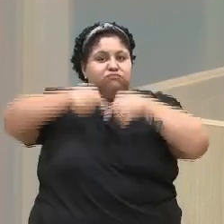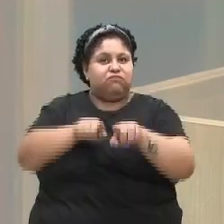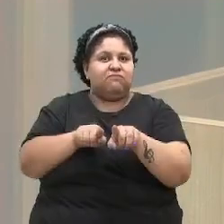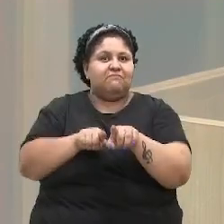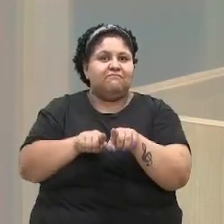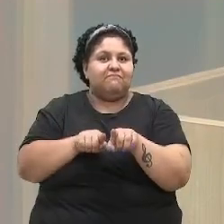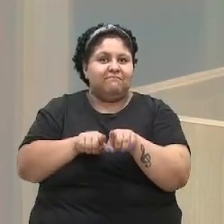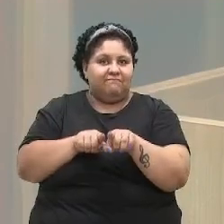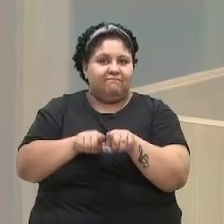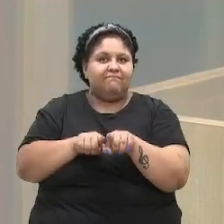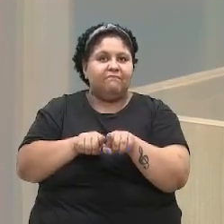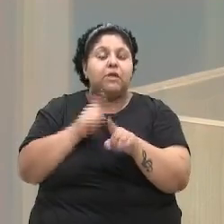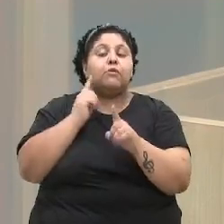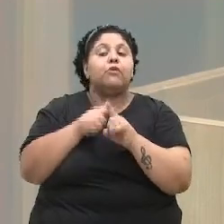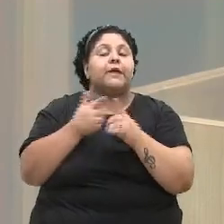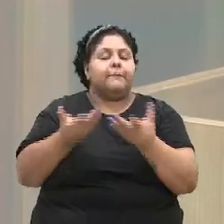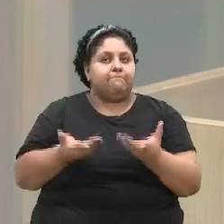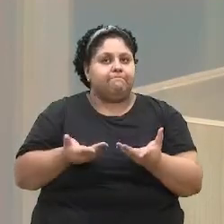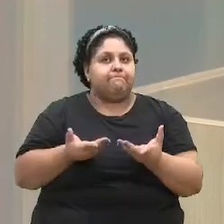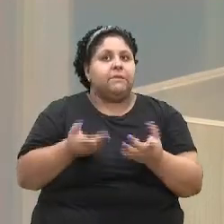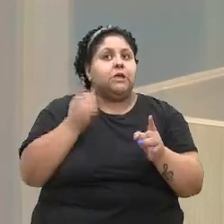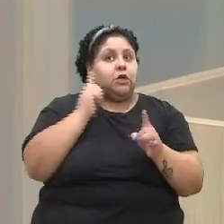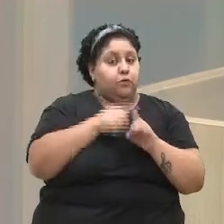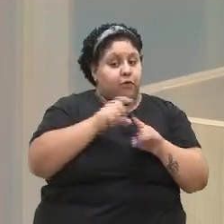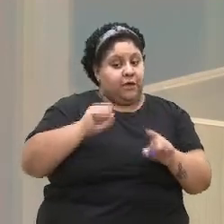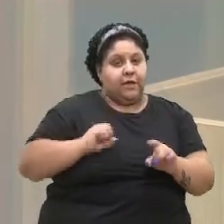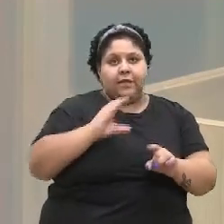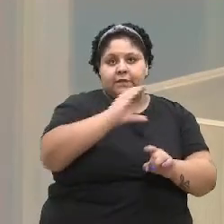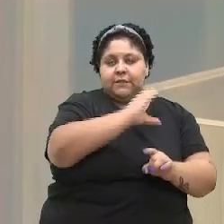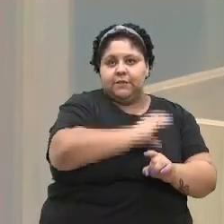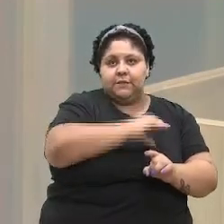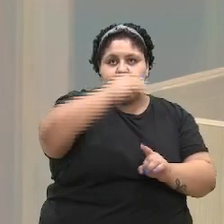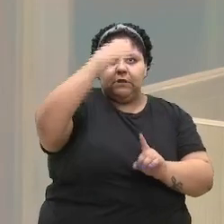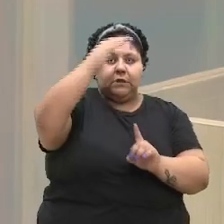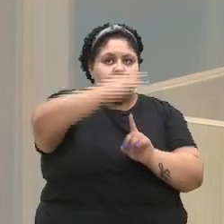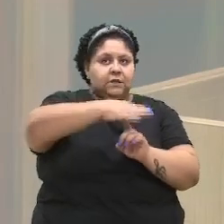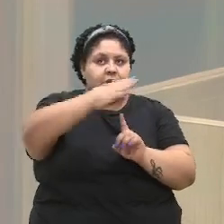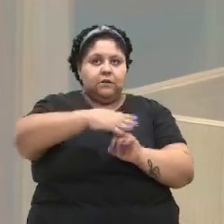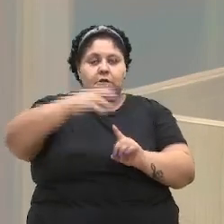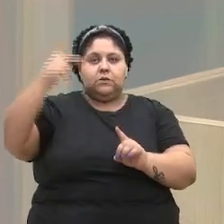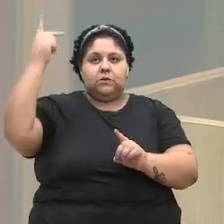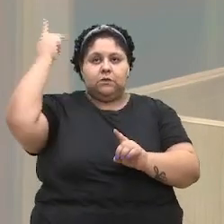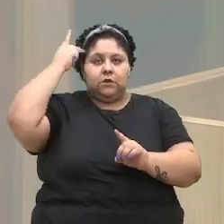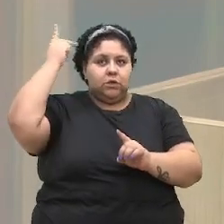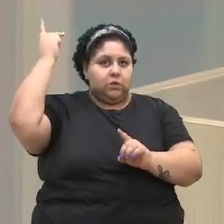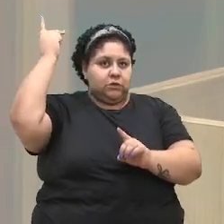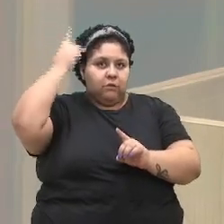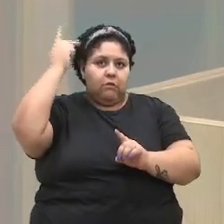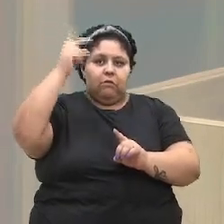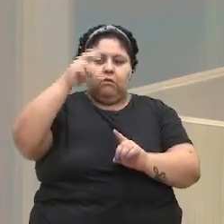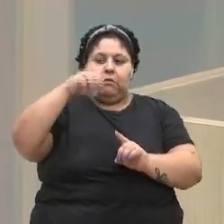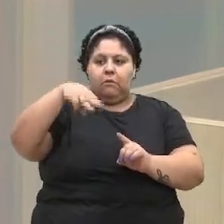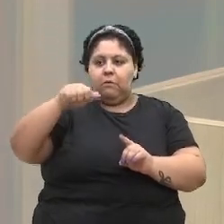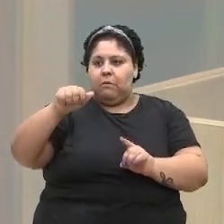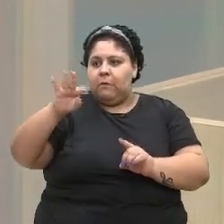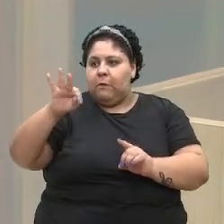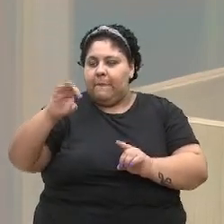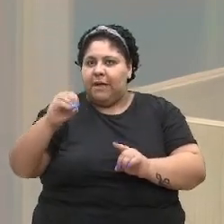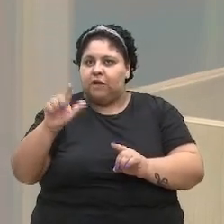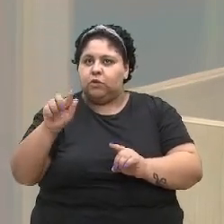competitividade por qu porque Santa Catarina Paraná São Paulo Mato Grosso Mato Grosso do Sul